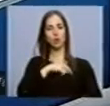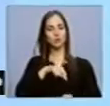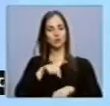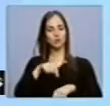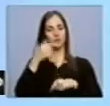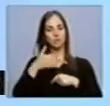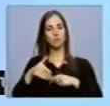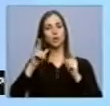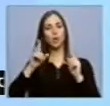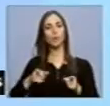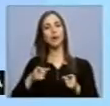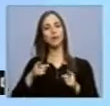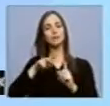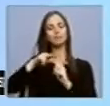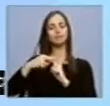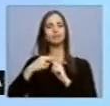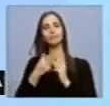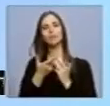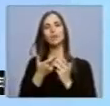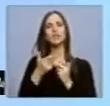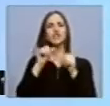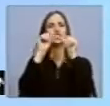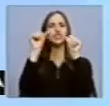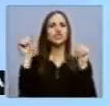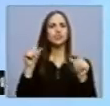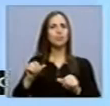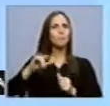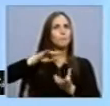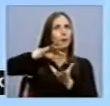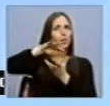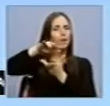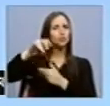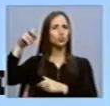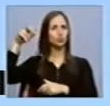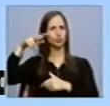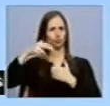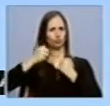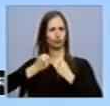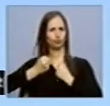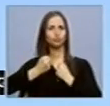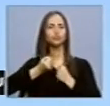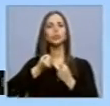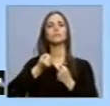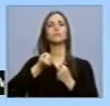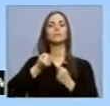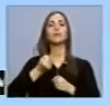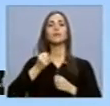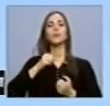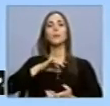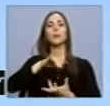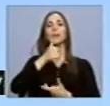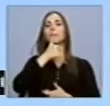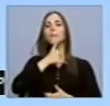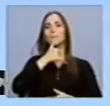com outras visões sobre o Sistema Solar. Temos ainda um Sol hiperativo e as andanças de Marte. É verdade,